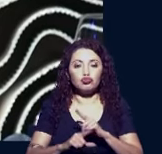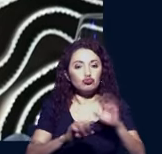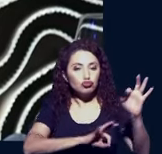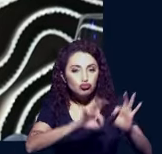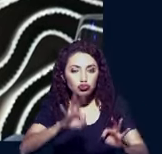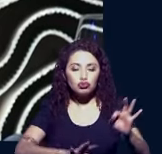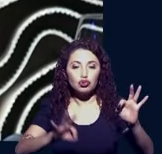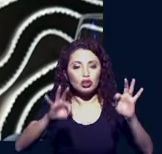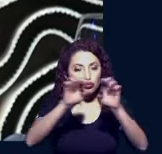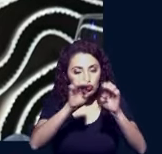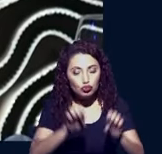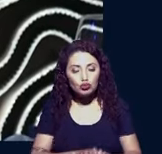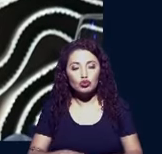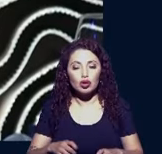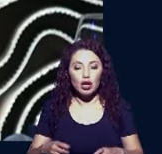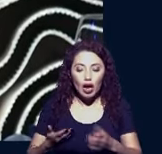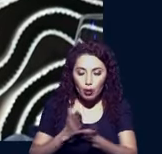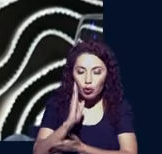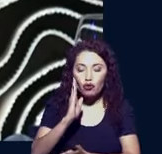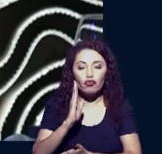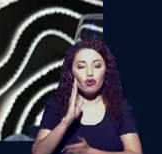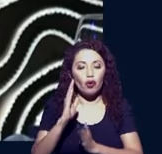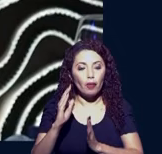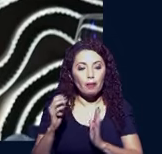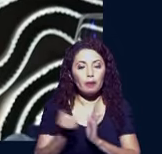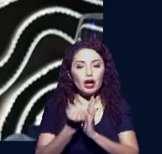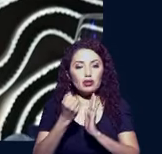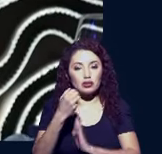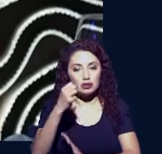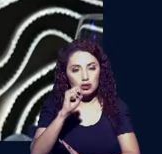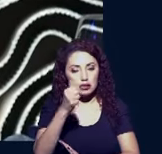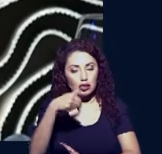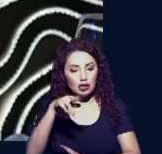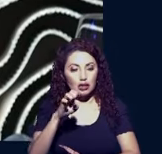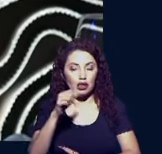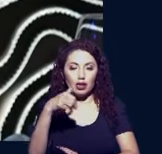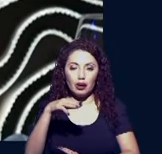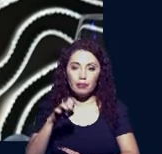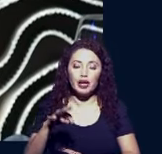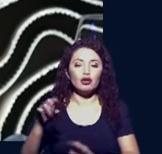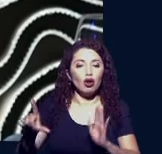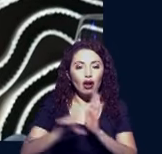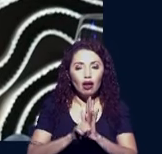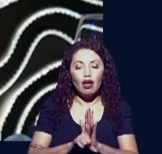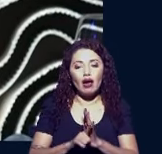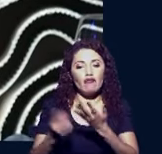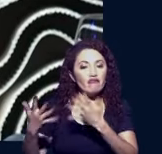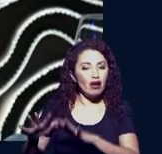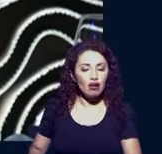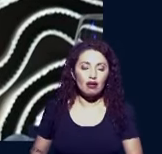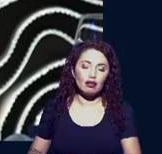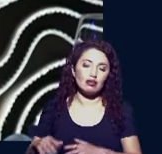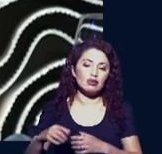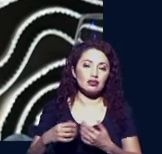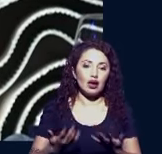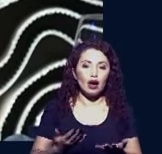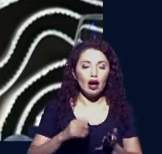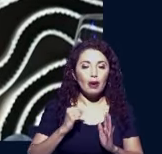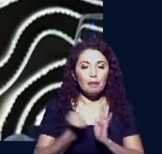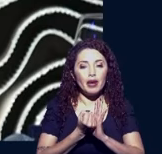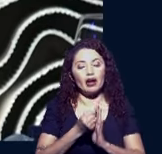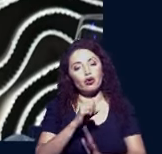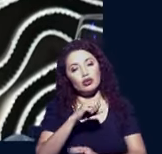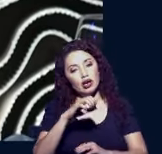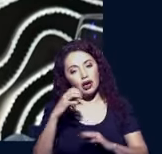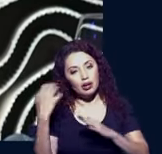a modelar projetos aprovamos o Marco do saneamento né aprovamos nova lei de falências lei das agências eh Marco das startups lei